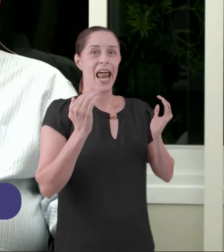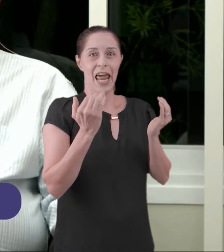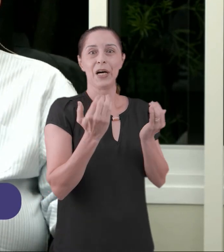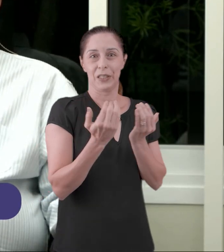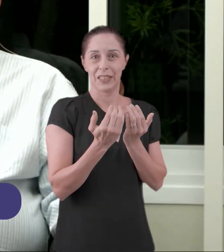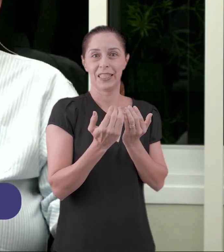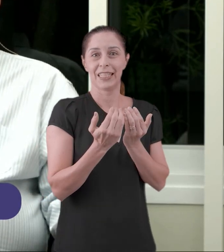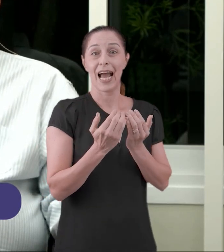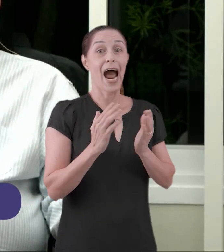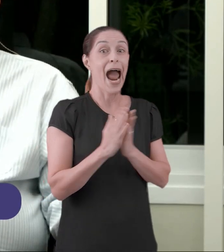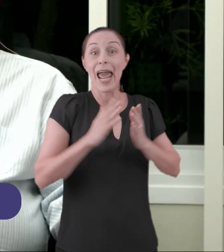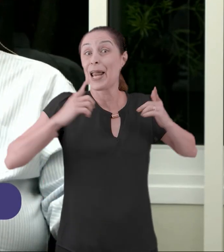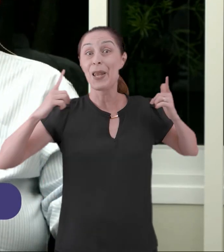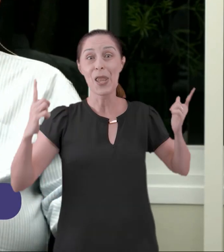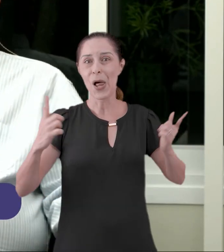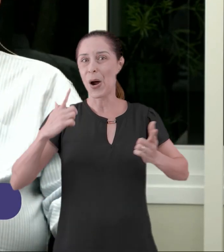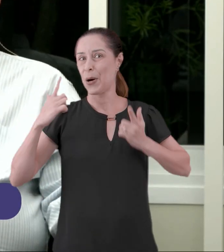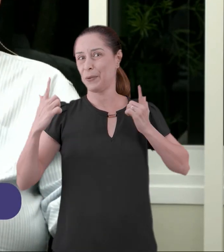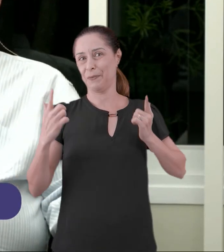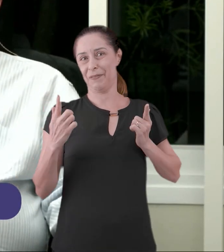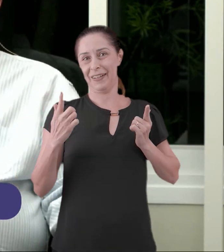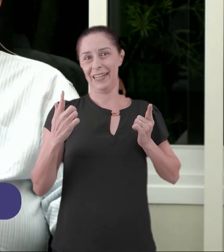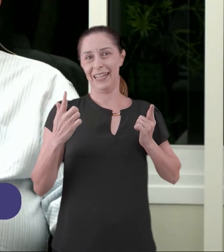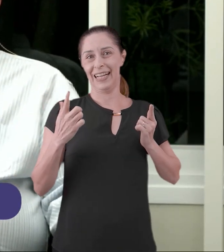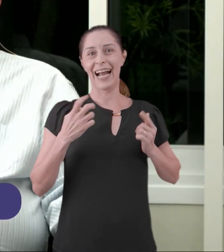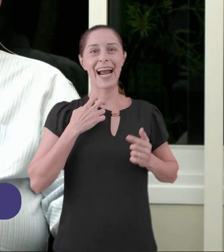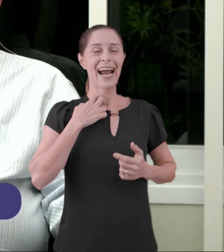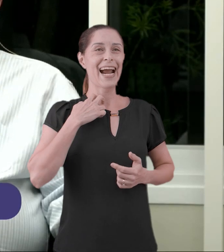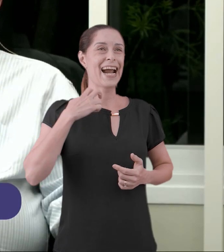pessoa fantástica, carinhosa, né,